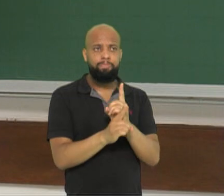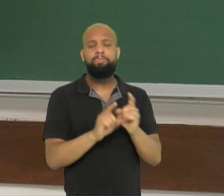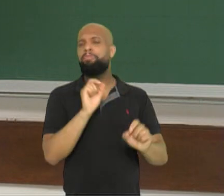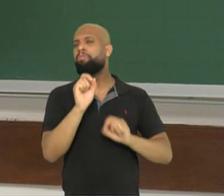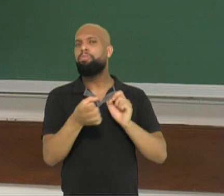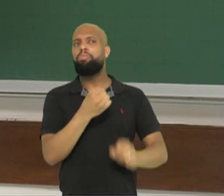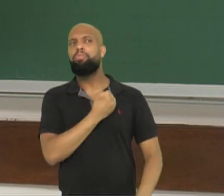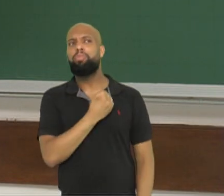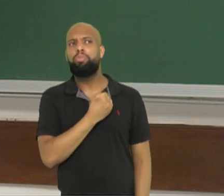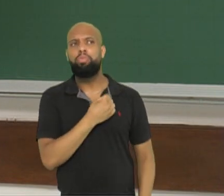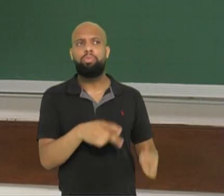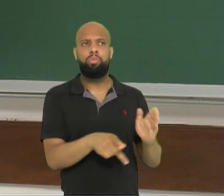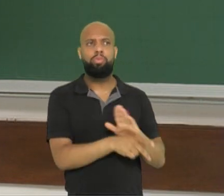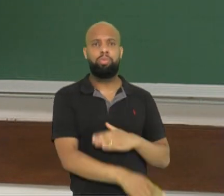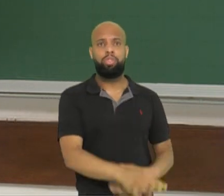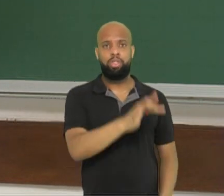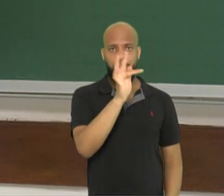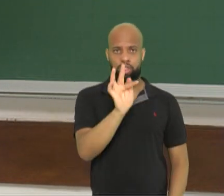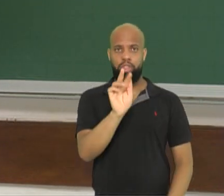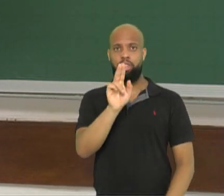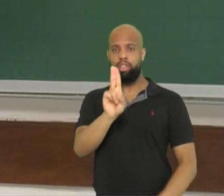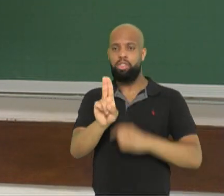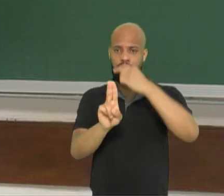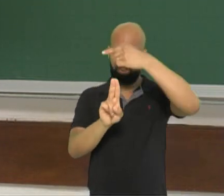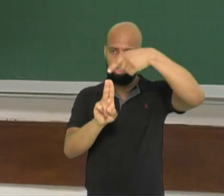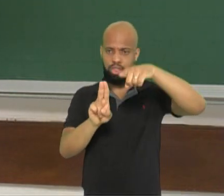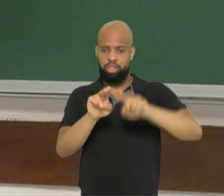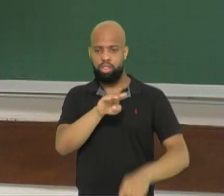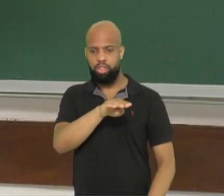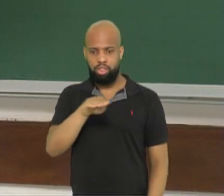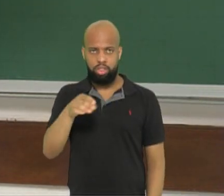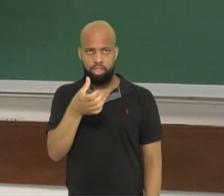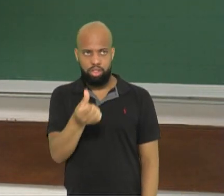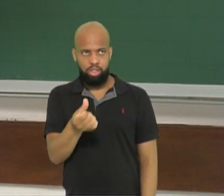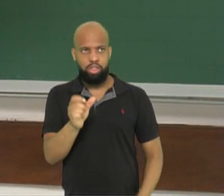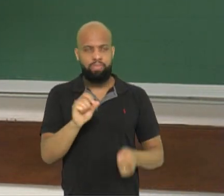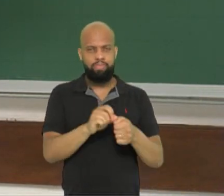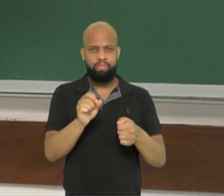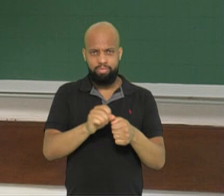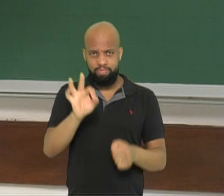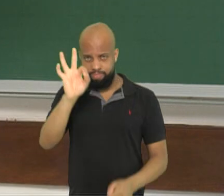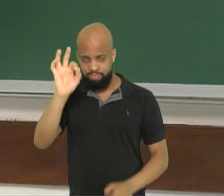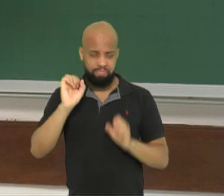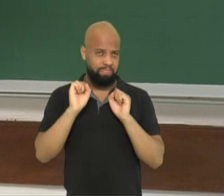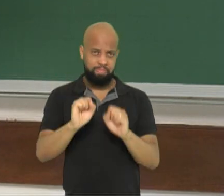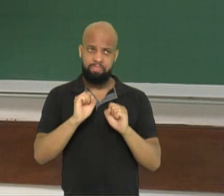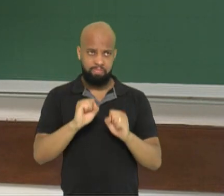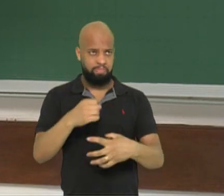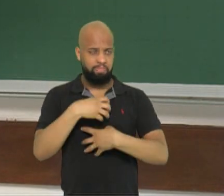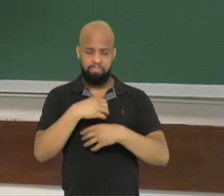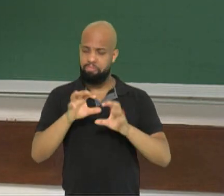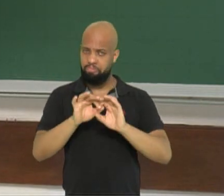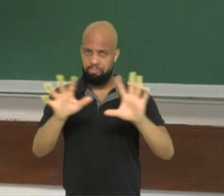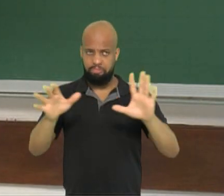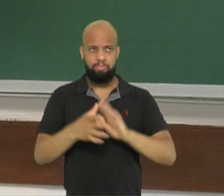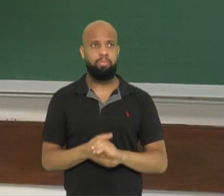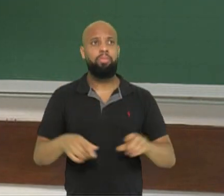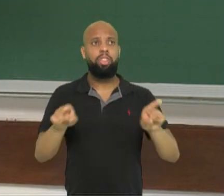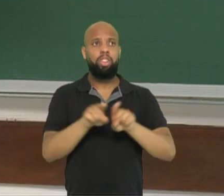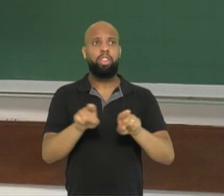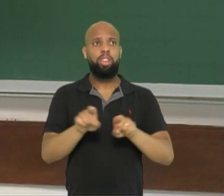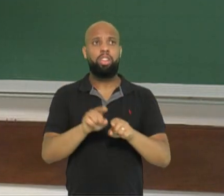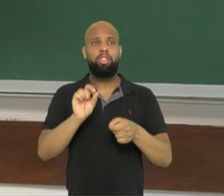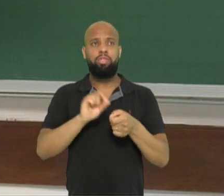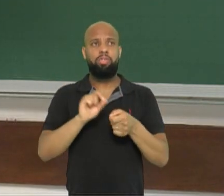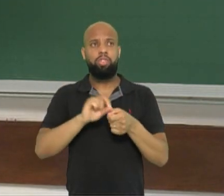de f de π sobre 6, tá certo? Quer passar para grau, acha mais fácil, faça aí como você acha melhor. E aí